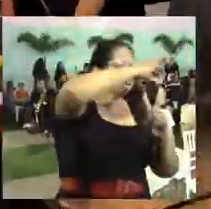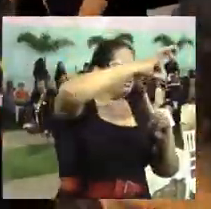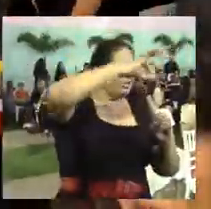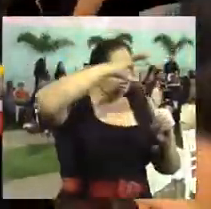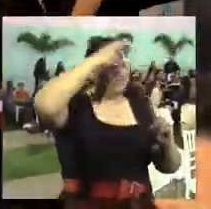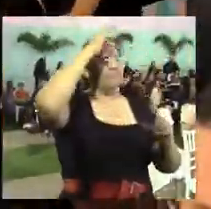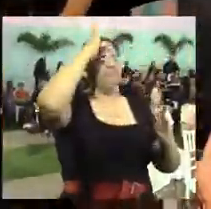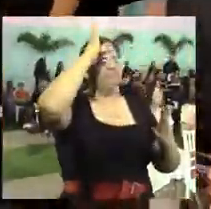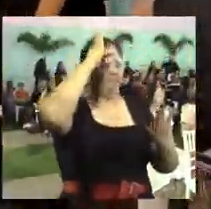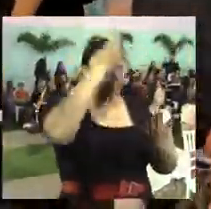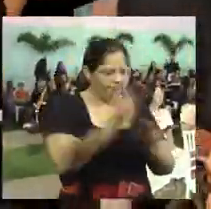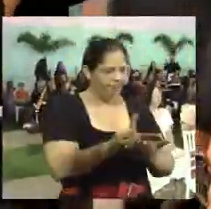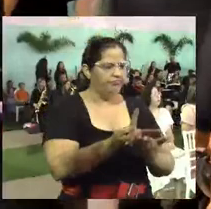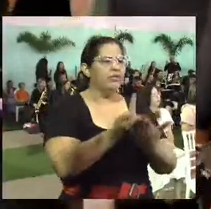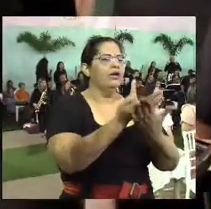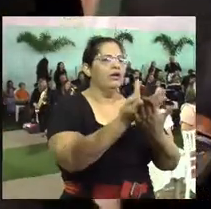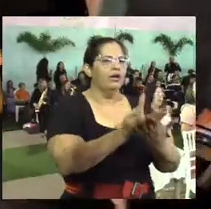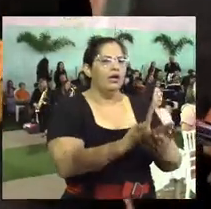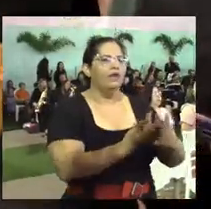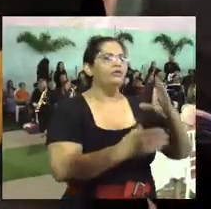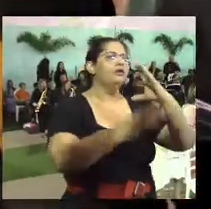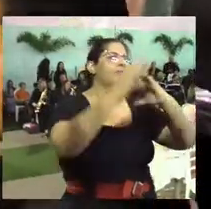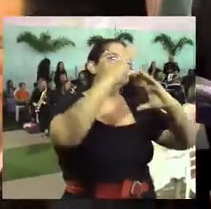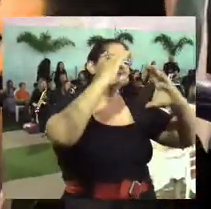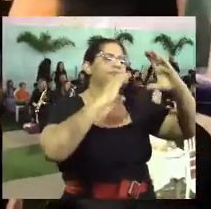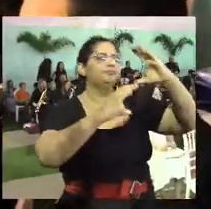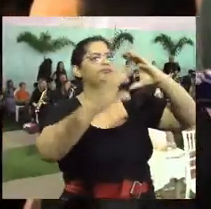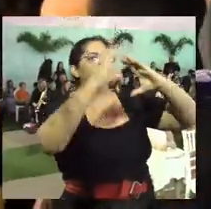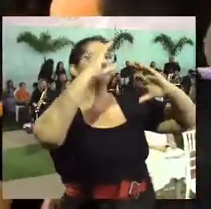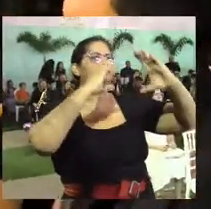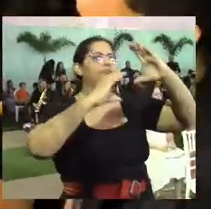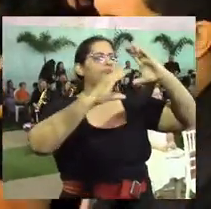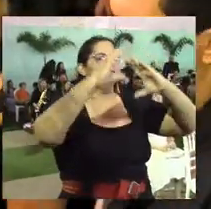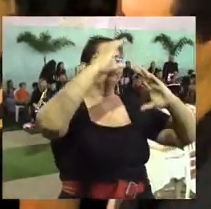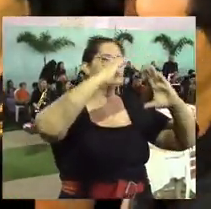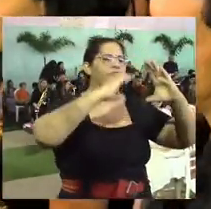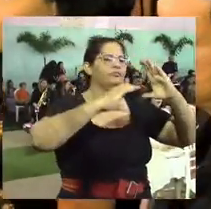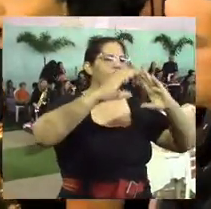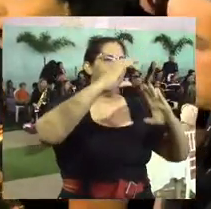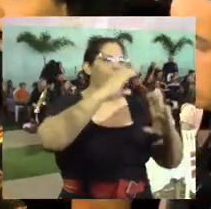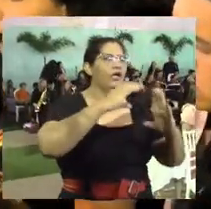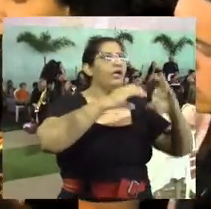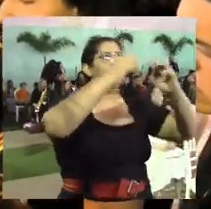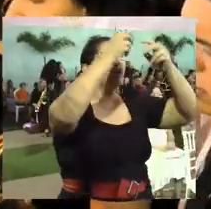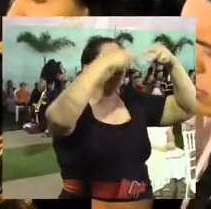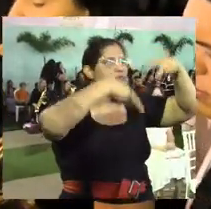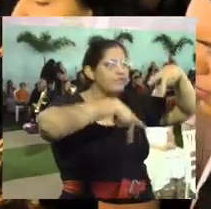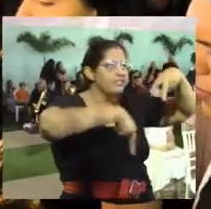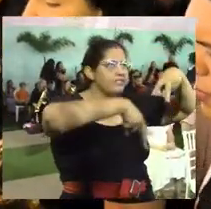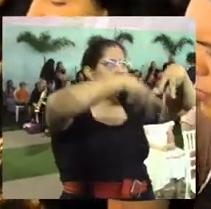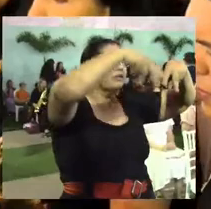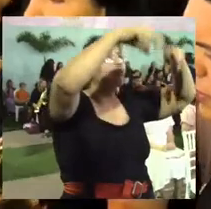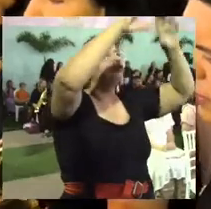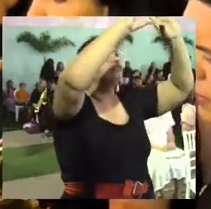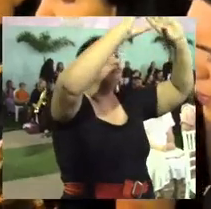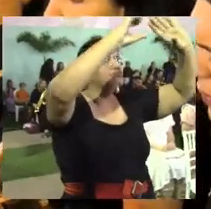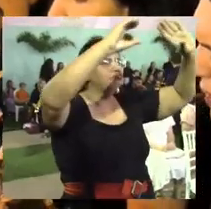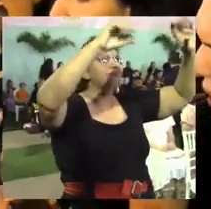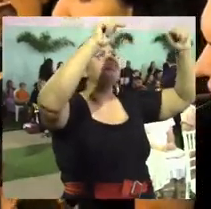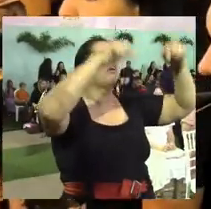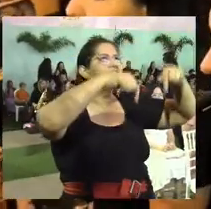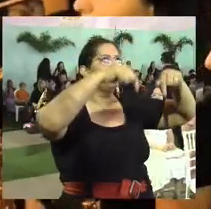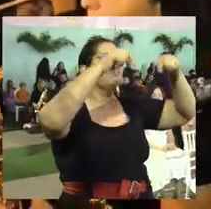Santificação para morar em Sião só entra no